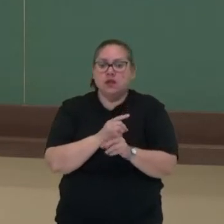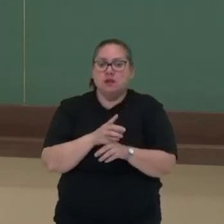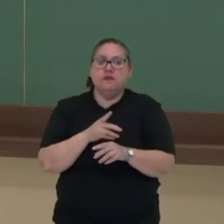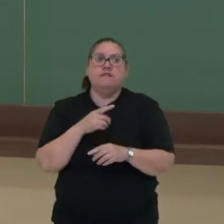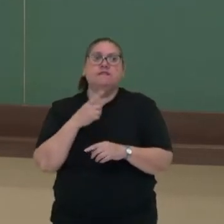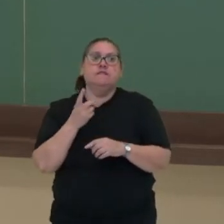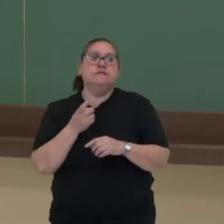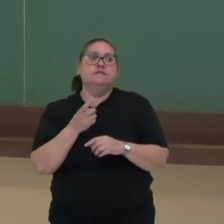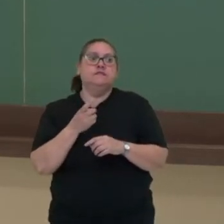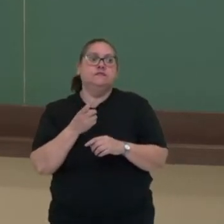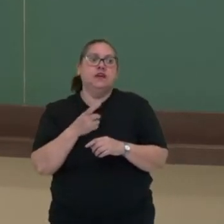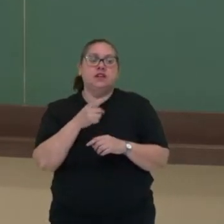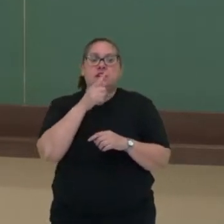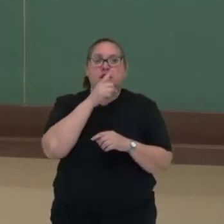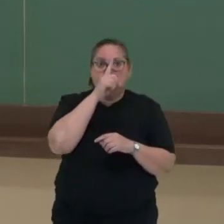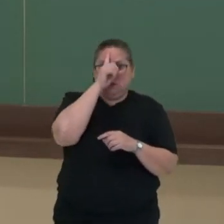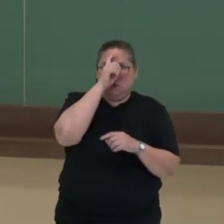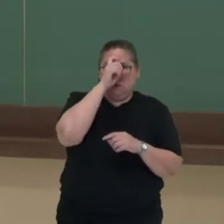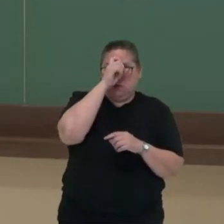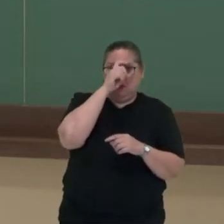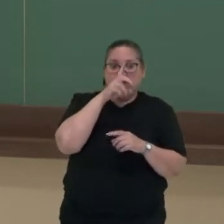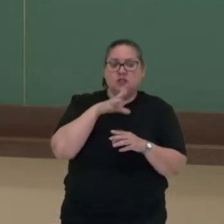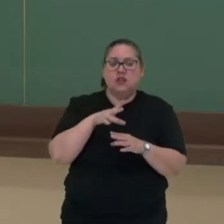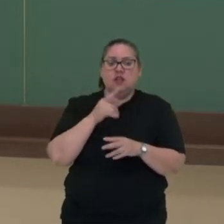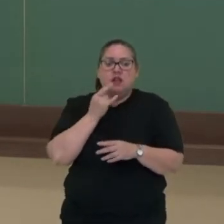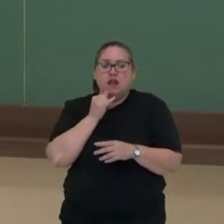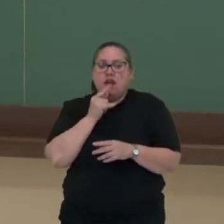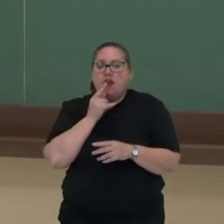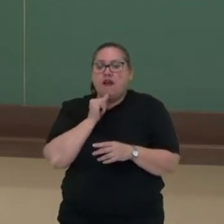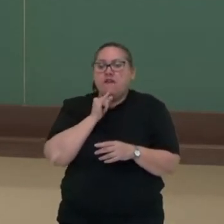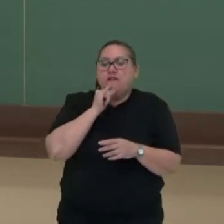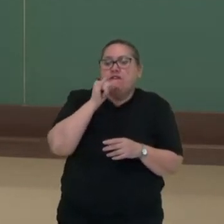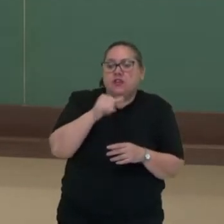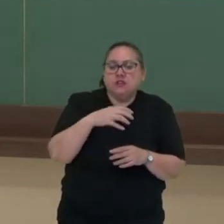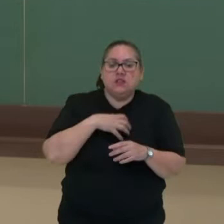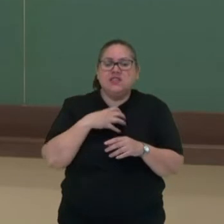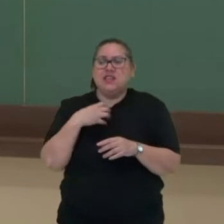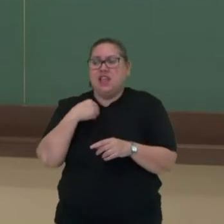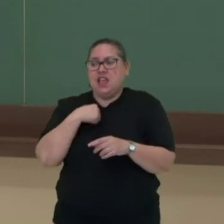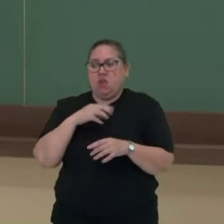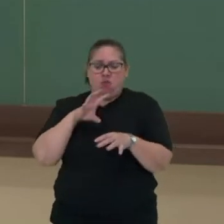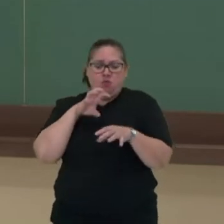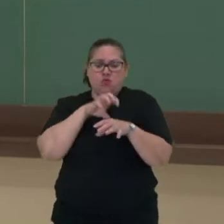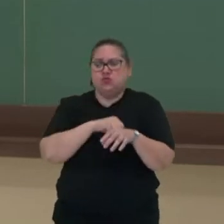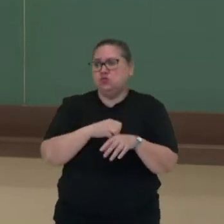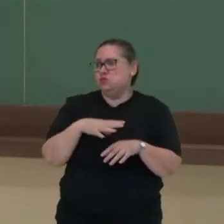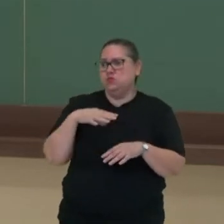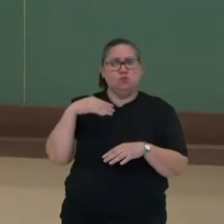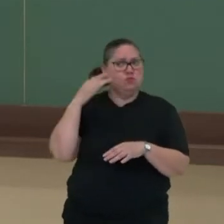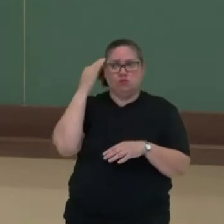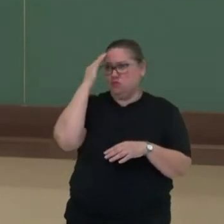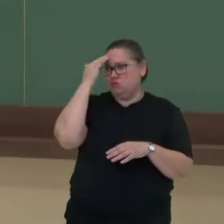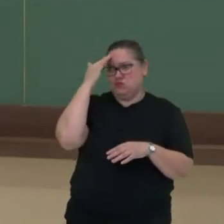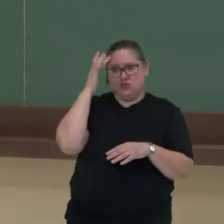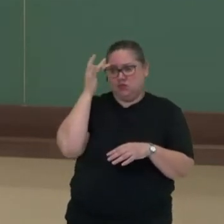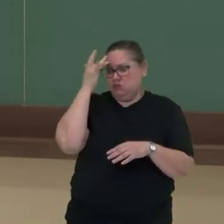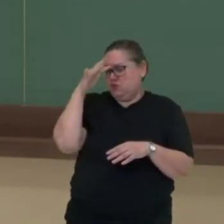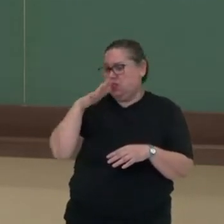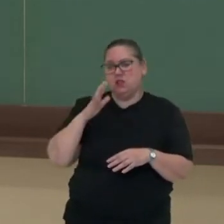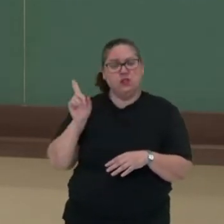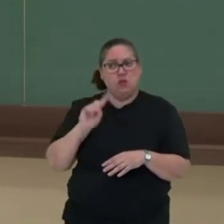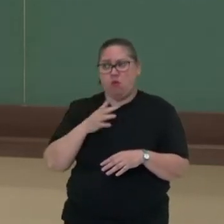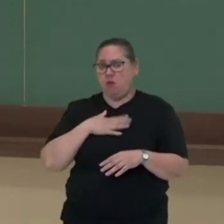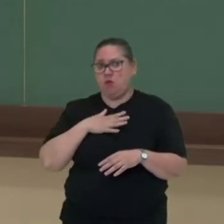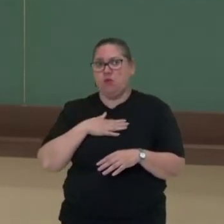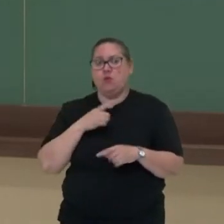recorra ao posto de saúde e avise, né, que foi mordido, que não conhece o animal, que não era seu, porque